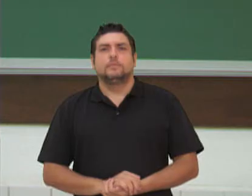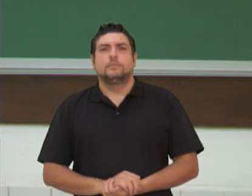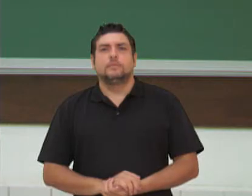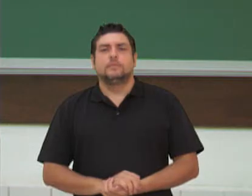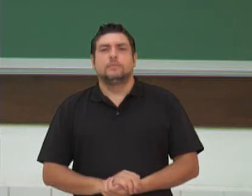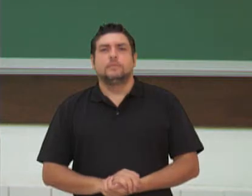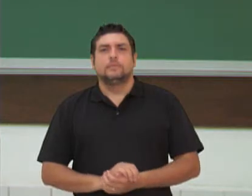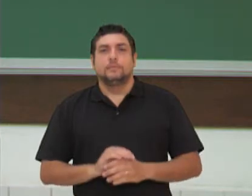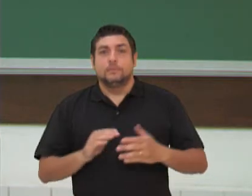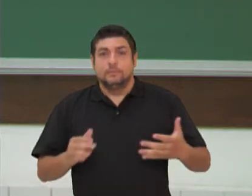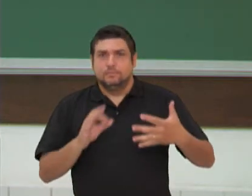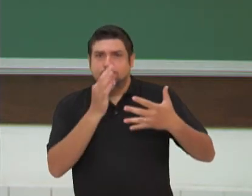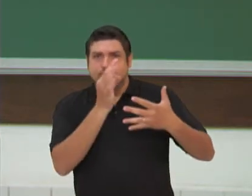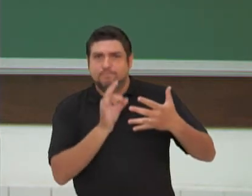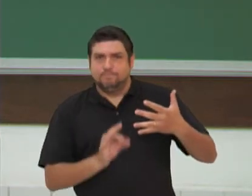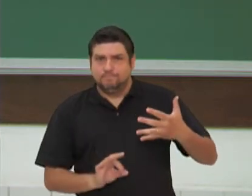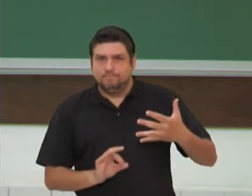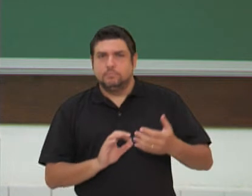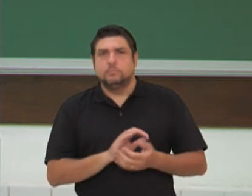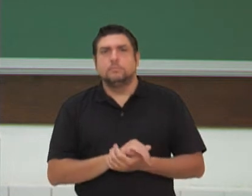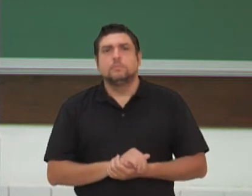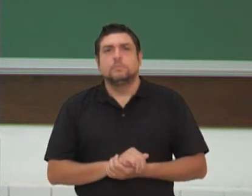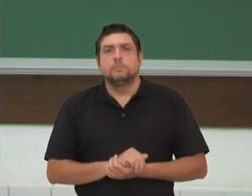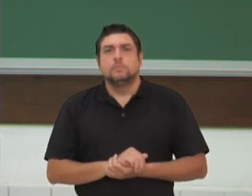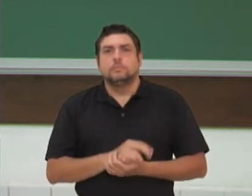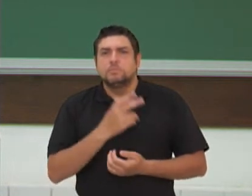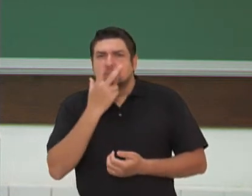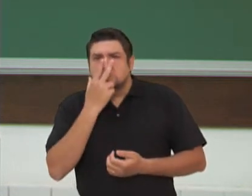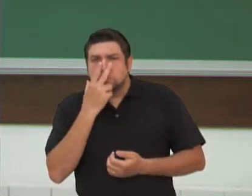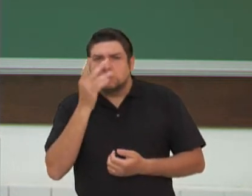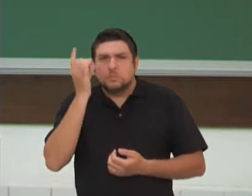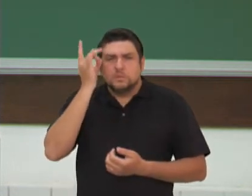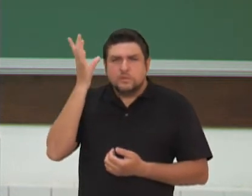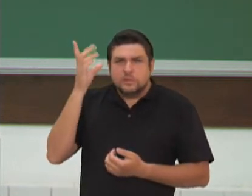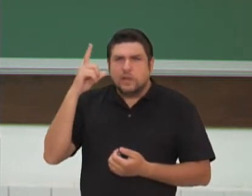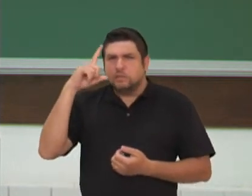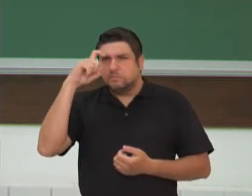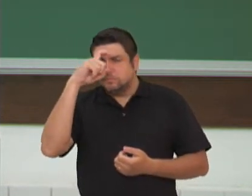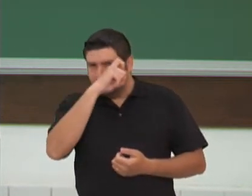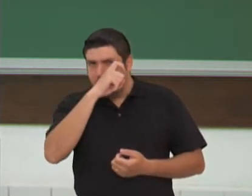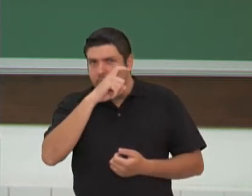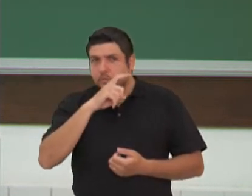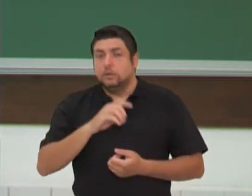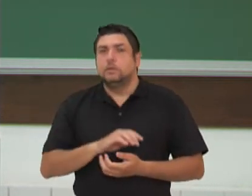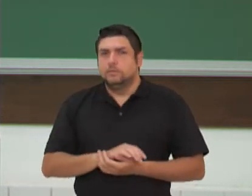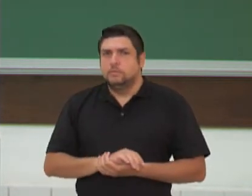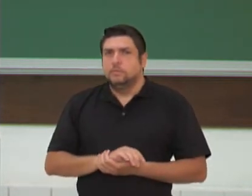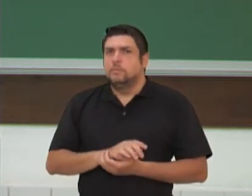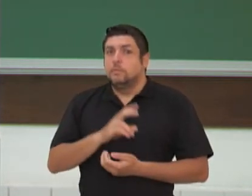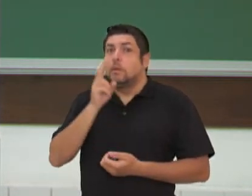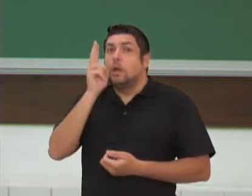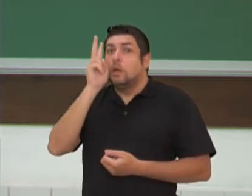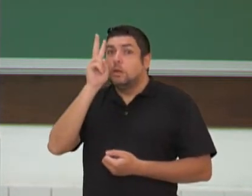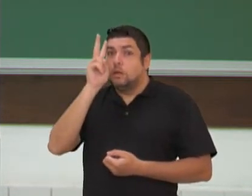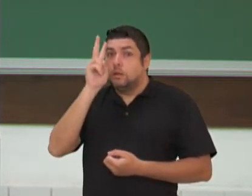Vamos à la correção. Então, vocês acreditaram que estava fácil, difícil? Lembra que o professor já havia possibilitado uma leitura prévia. Olha como